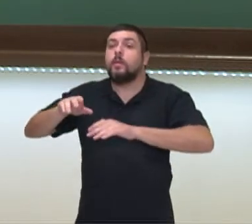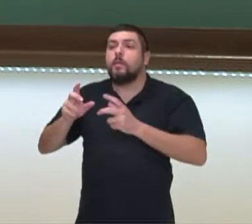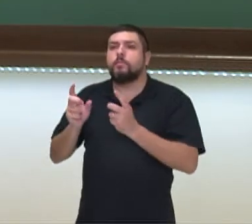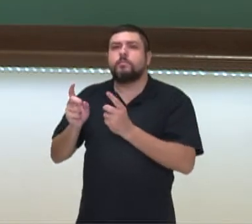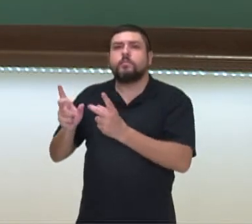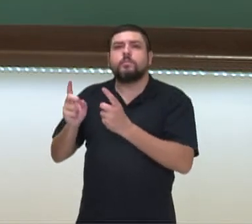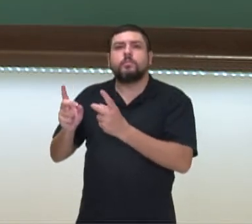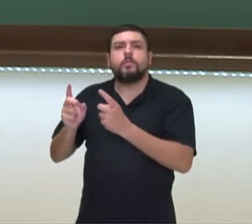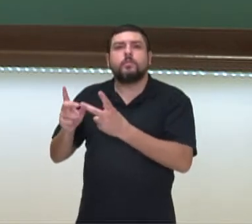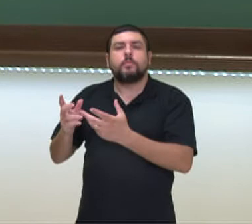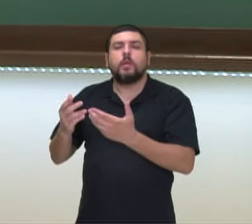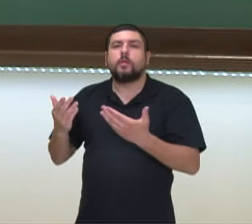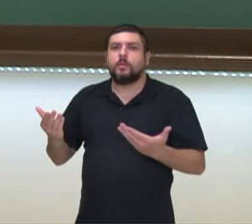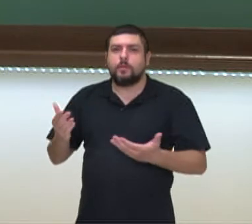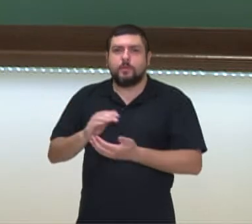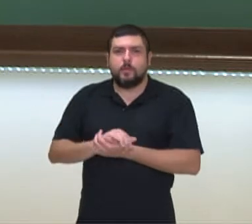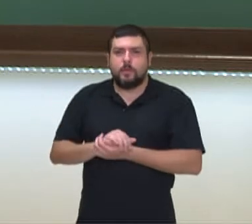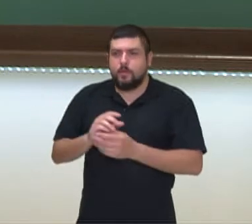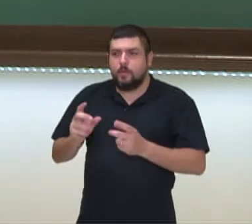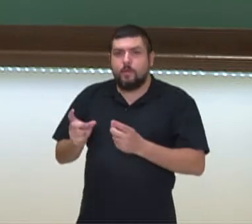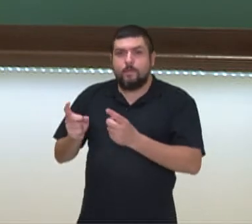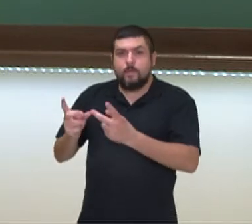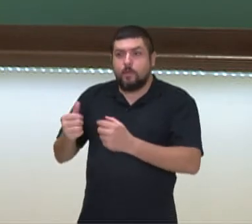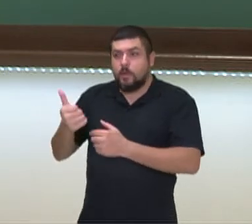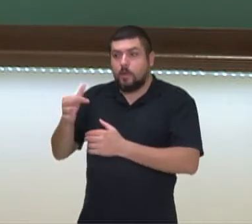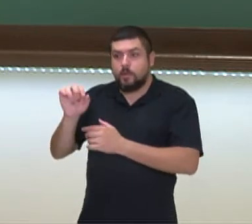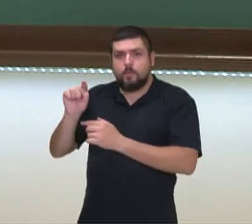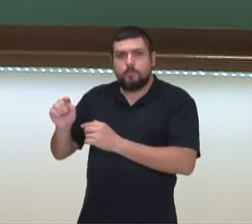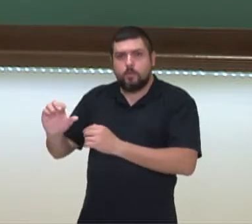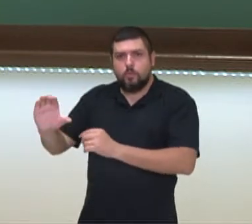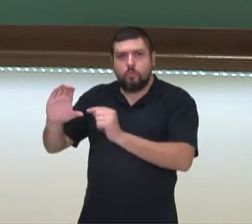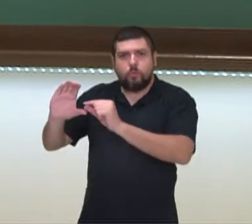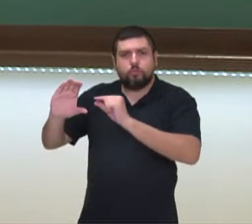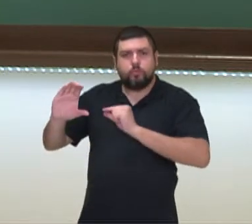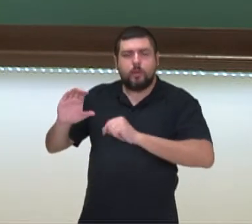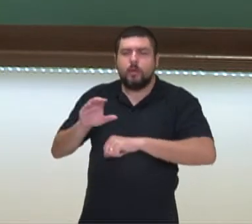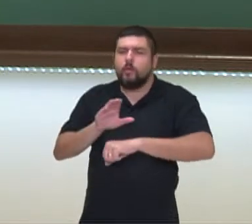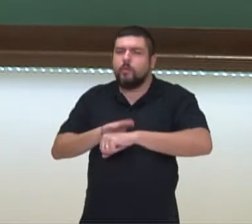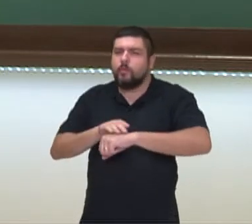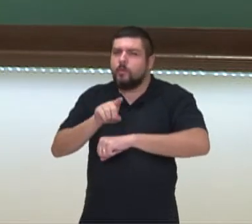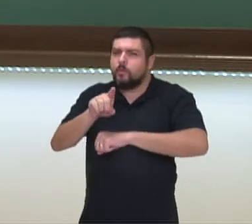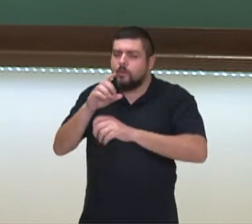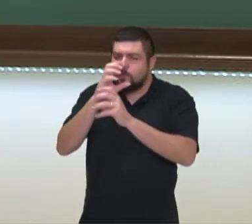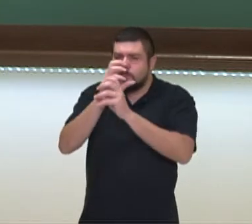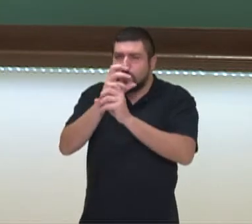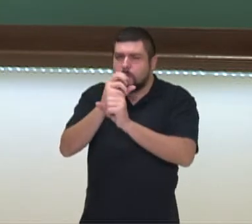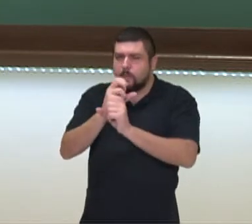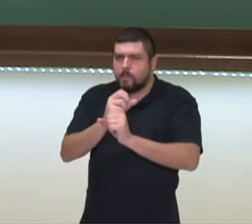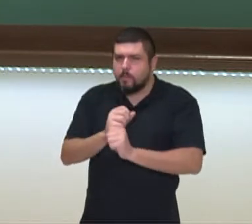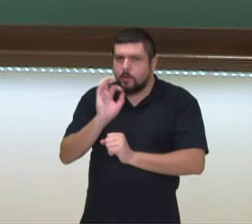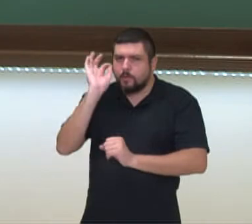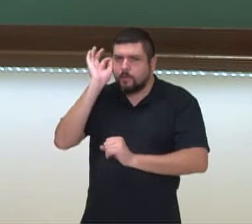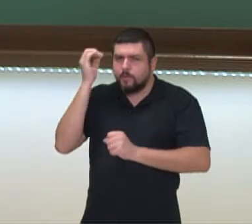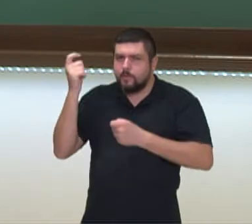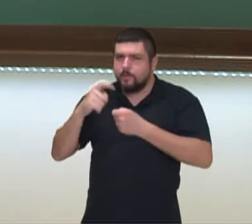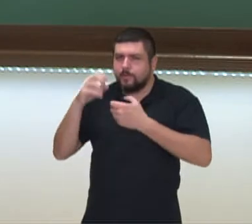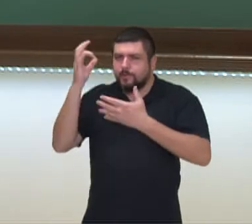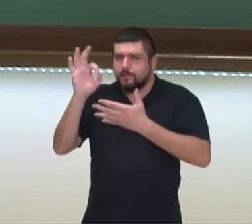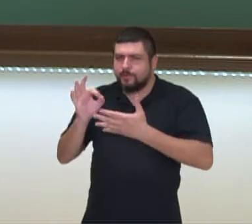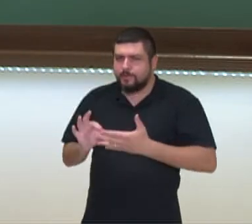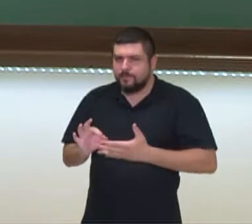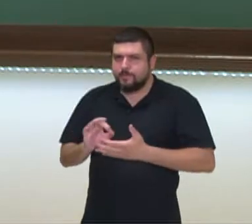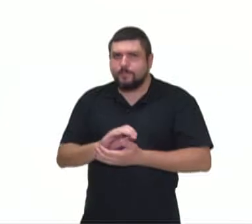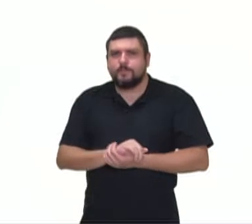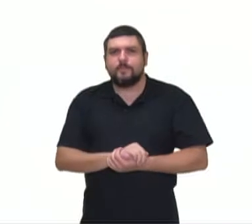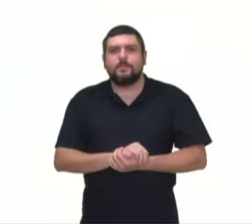vender, né? Então, aqui ele vendeu R$10.000. Então, vou dar um tempinho para você calcular o salário desse vendedor e eu já retorno aqui para a gente